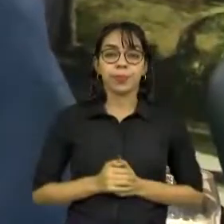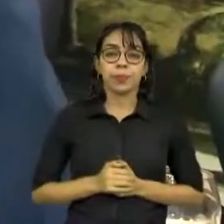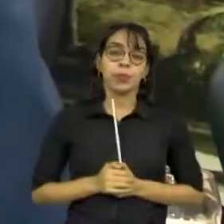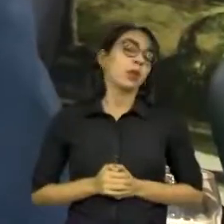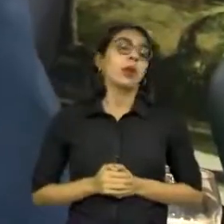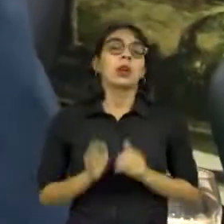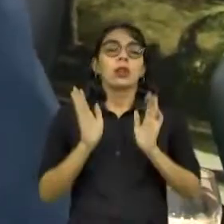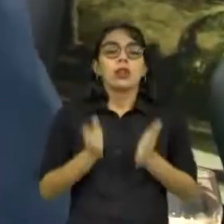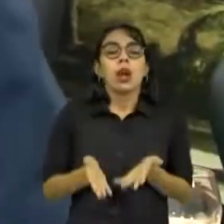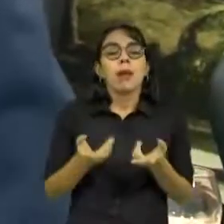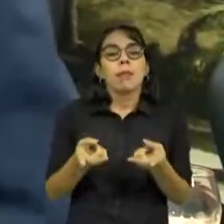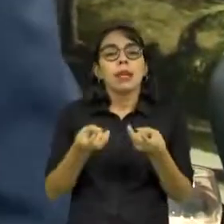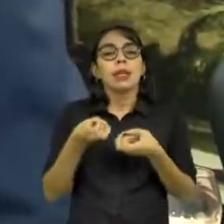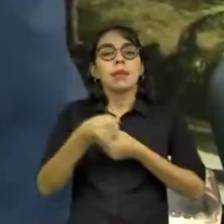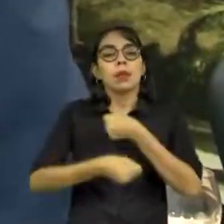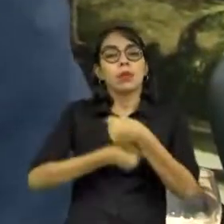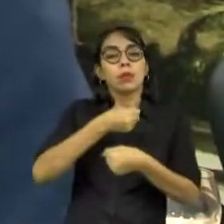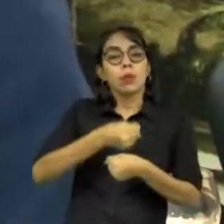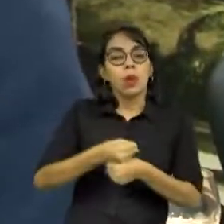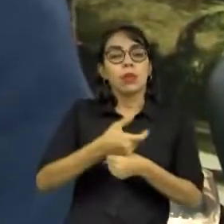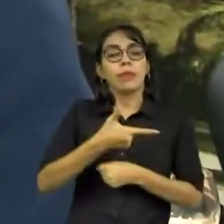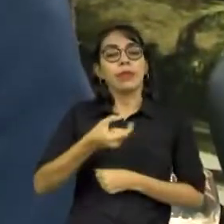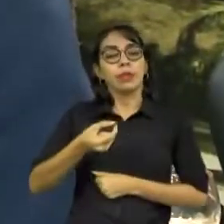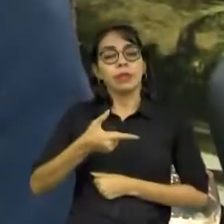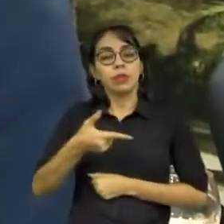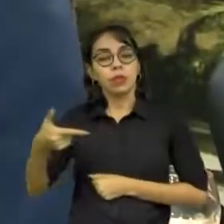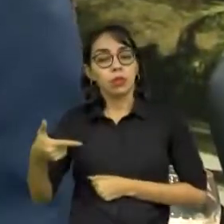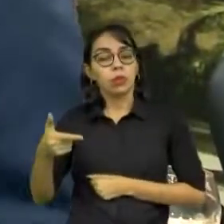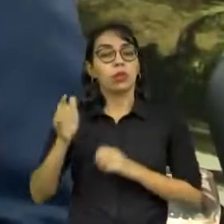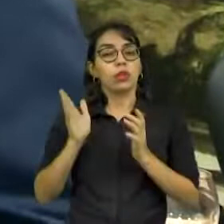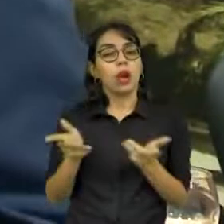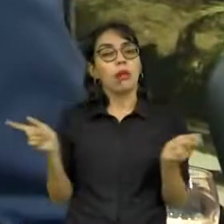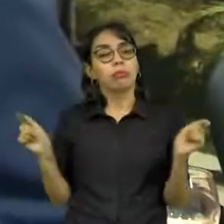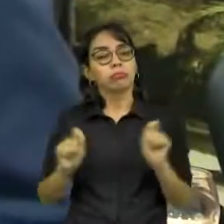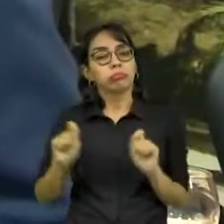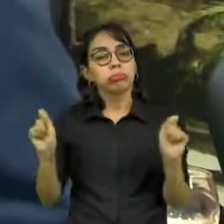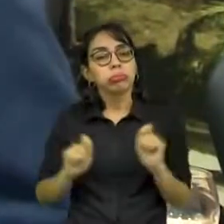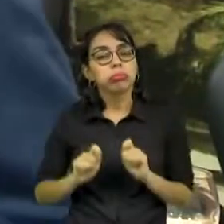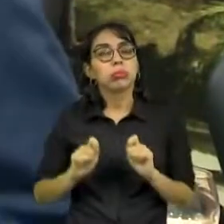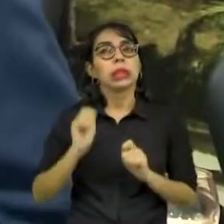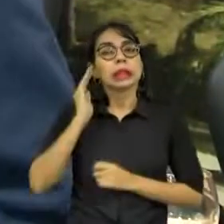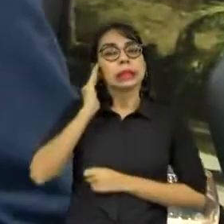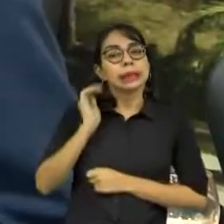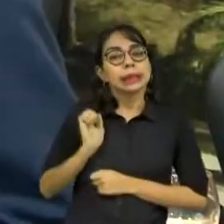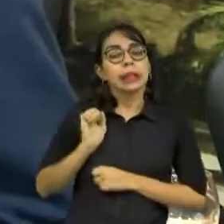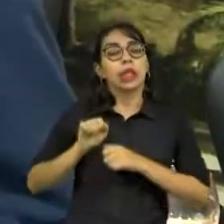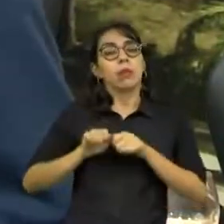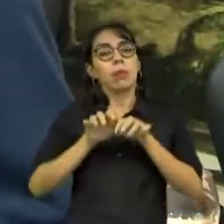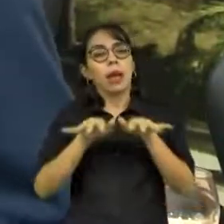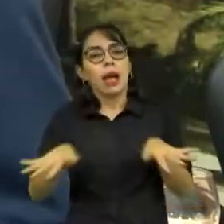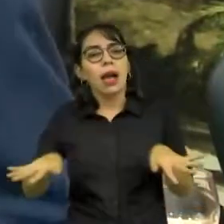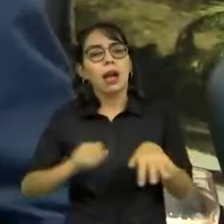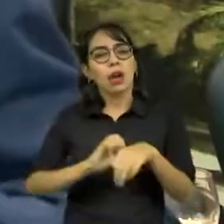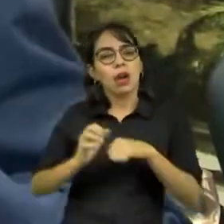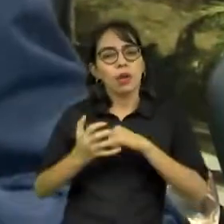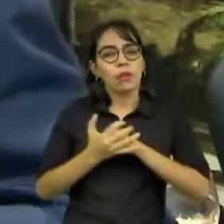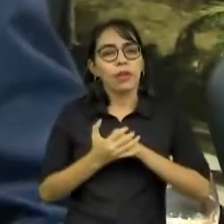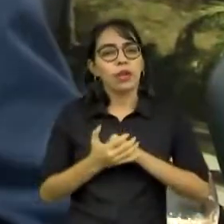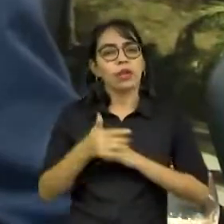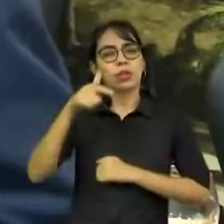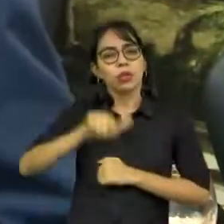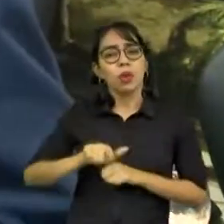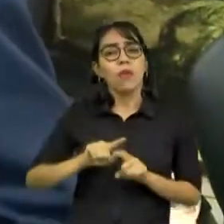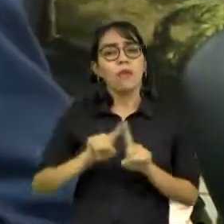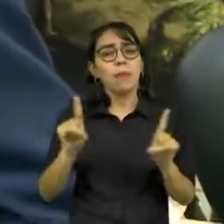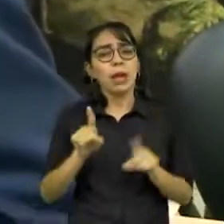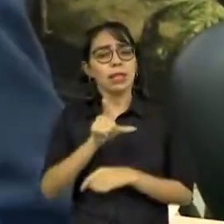quadrimestre do ano de 2022, tivemos a oportunidade, embora com a nova onda da pandemia, mas ela, devido à vacinação, ter